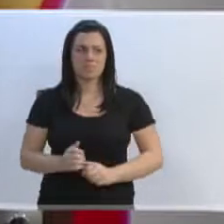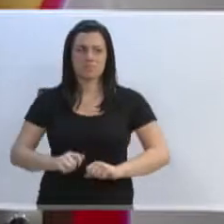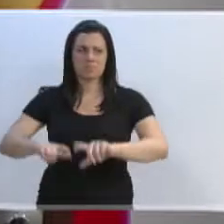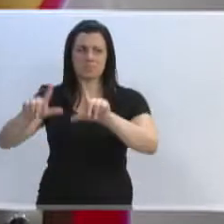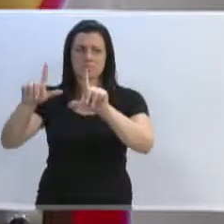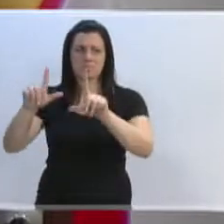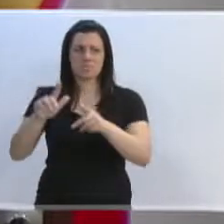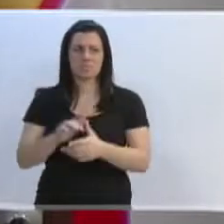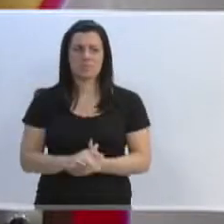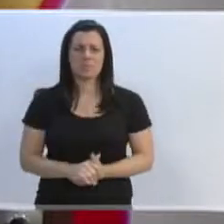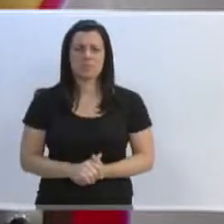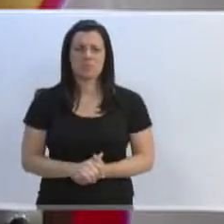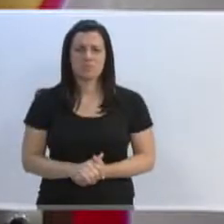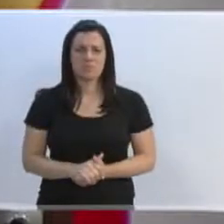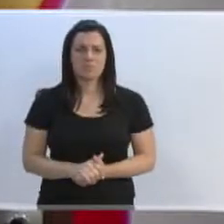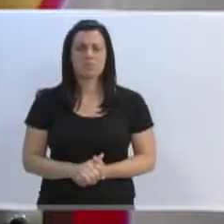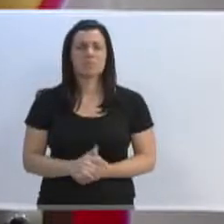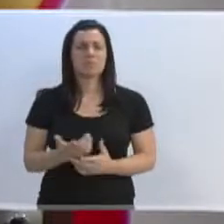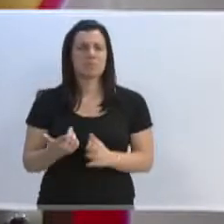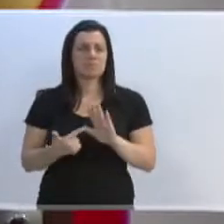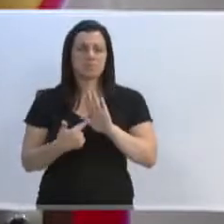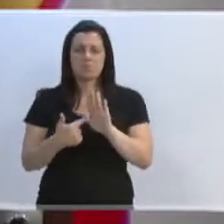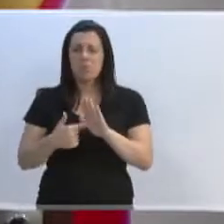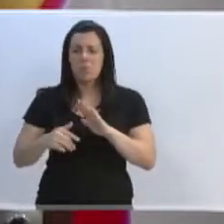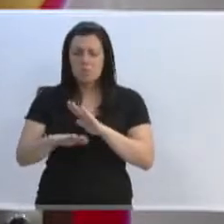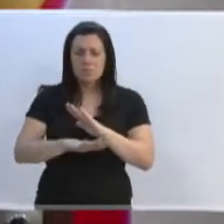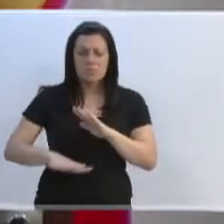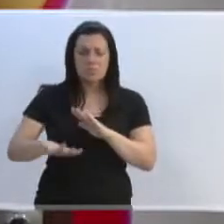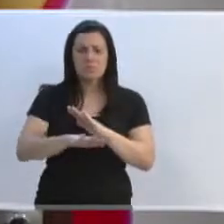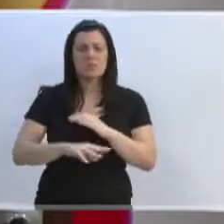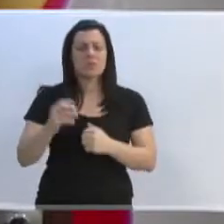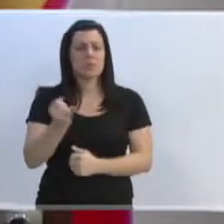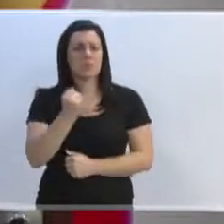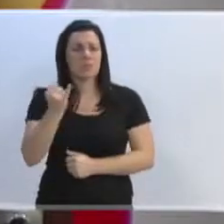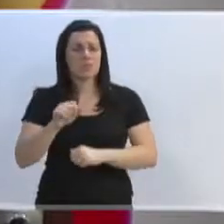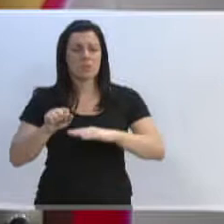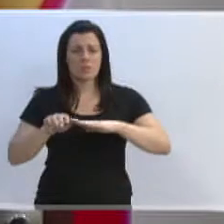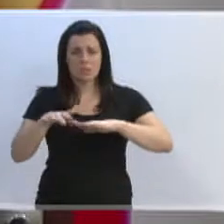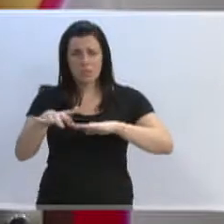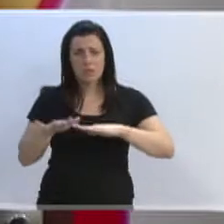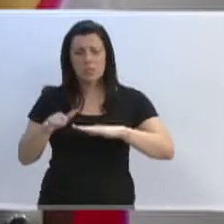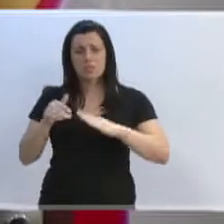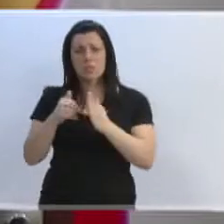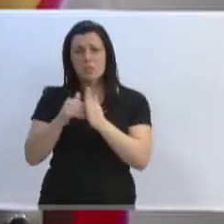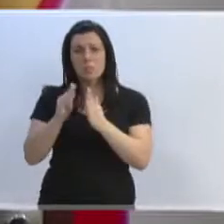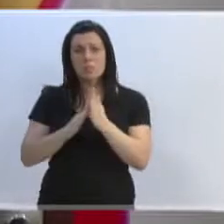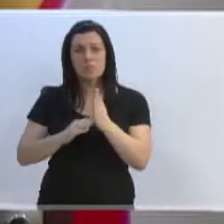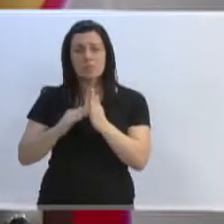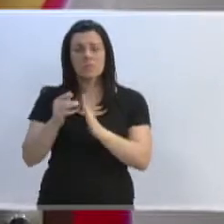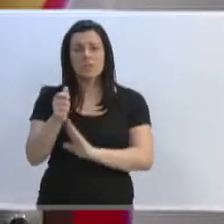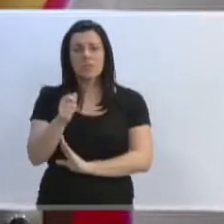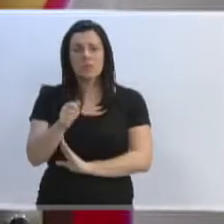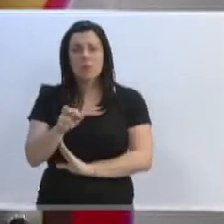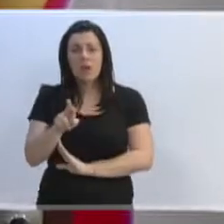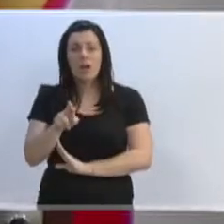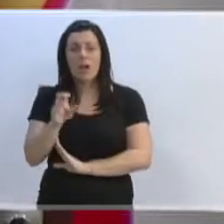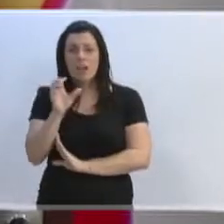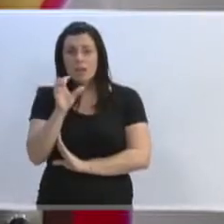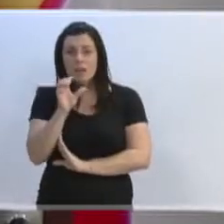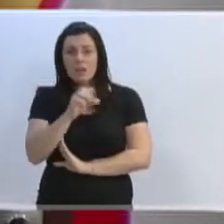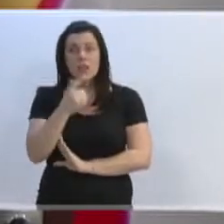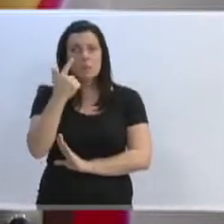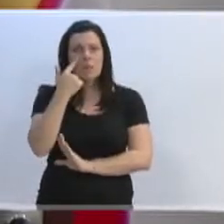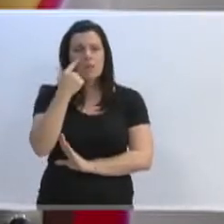homologação, partes das faixas, vereador Adriano Pereira. Importante, parte das faixas será pintada com ar quente. Um teste que vai ser feito para que, de